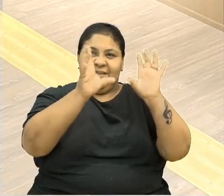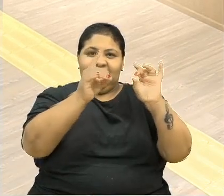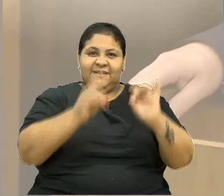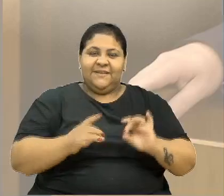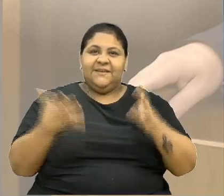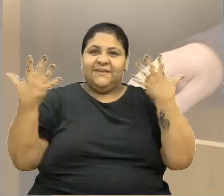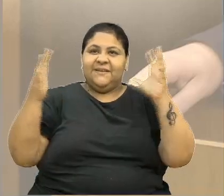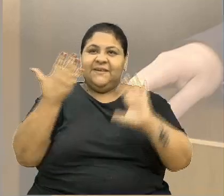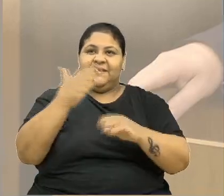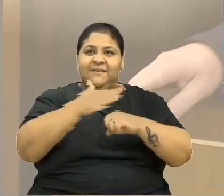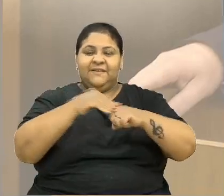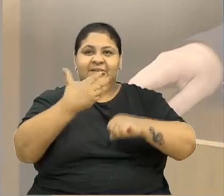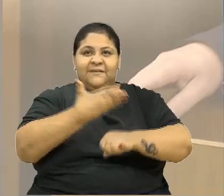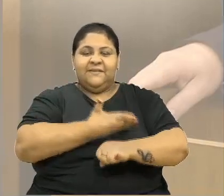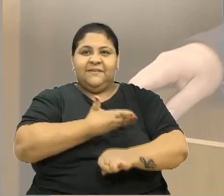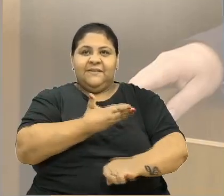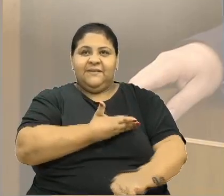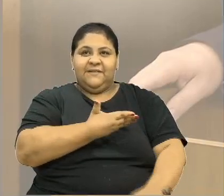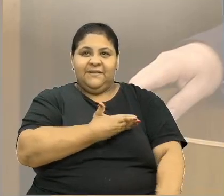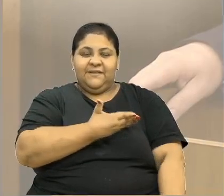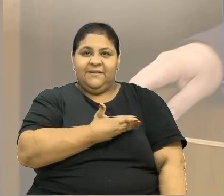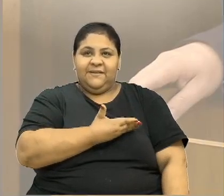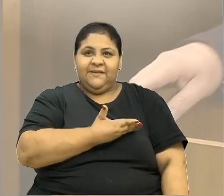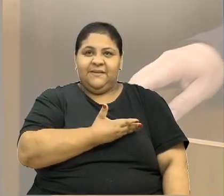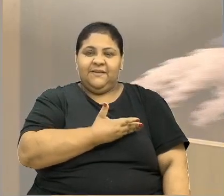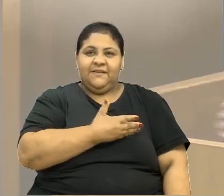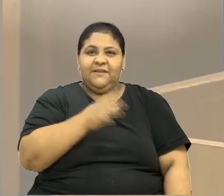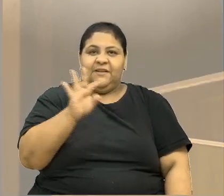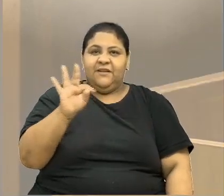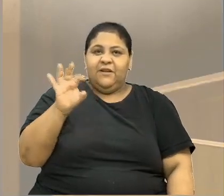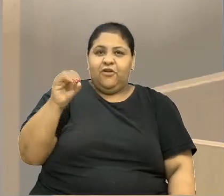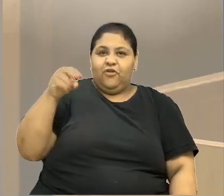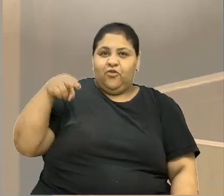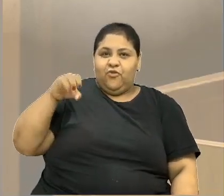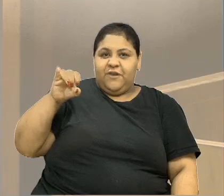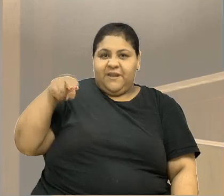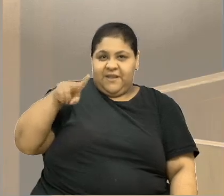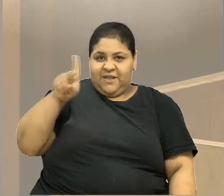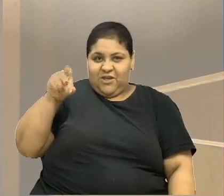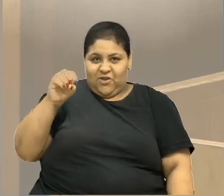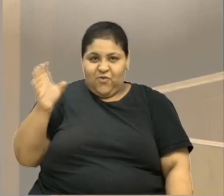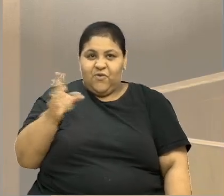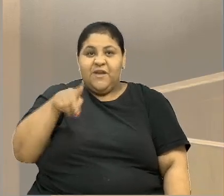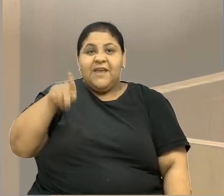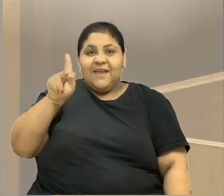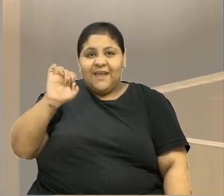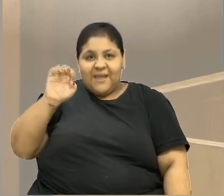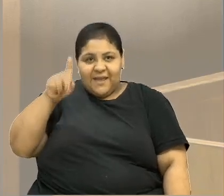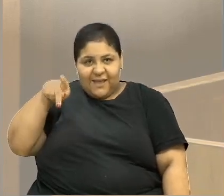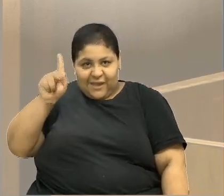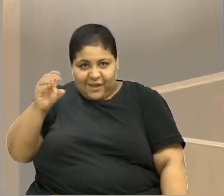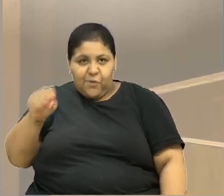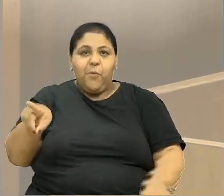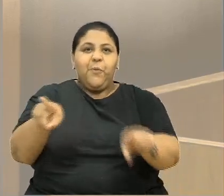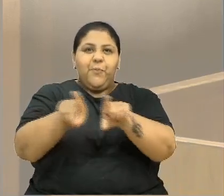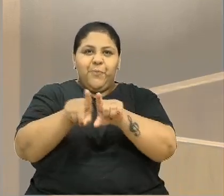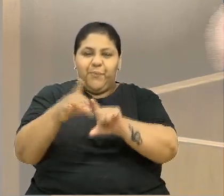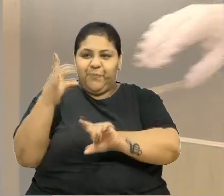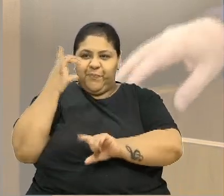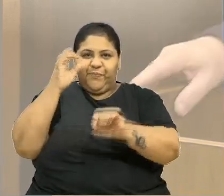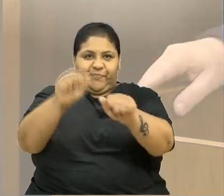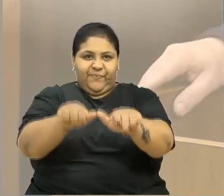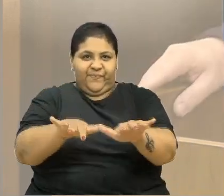meu querido amigo Toninho Feldman, Kiko Girardi, que estão presentes também neste